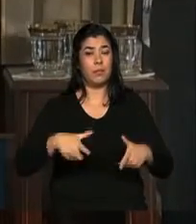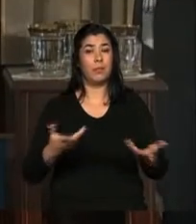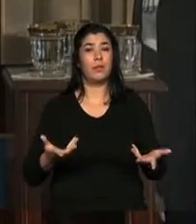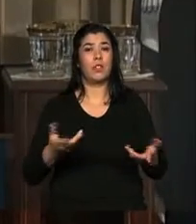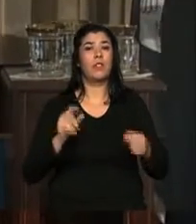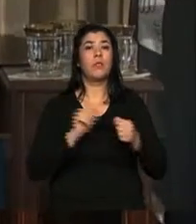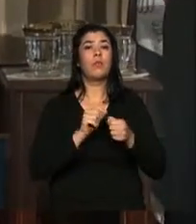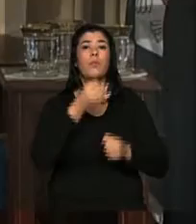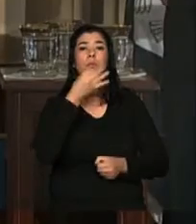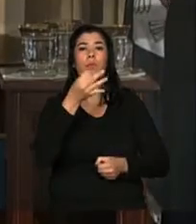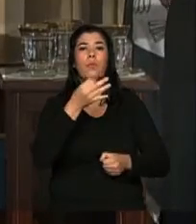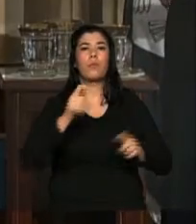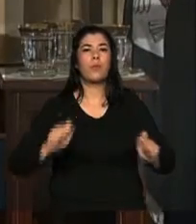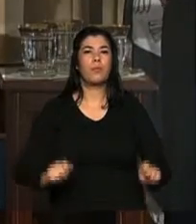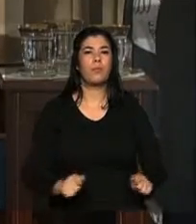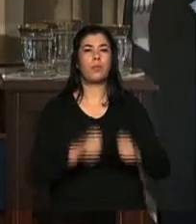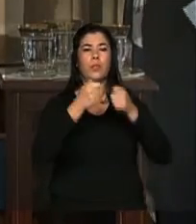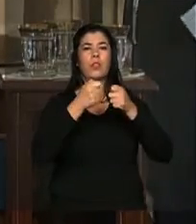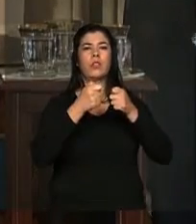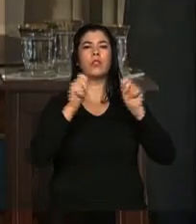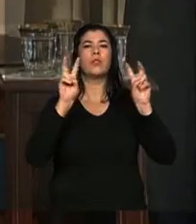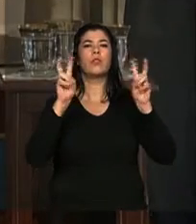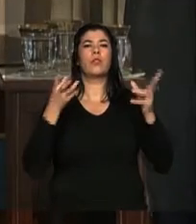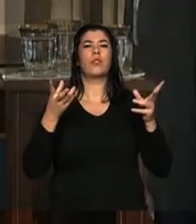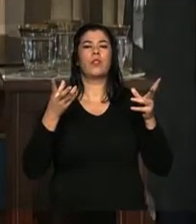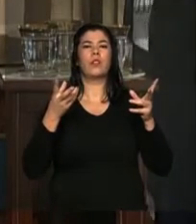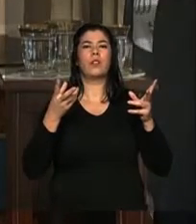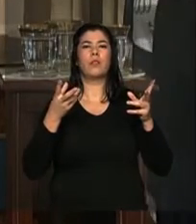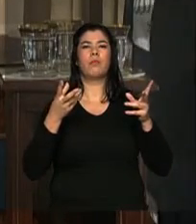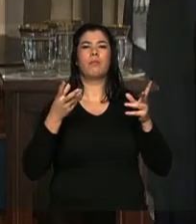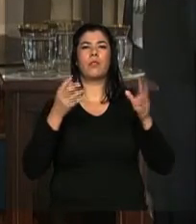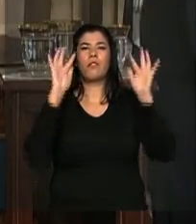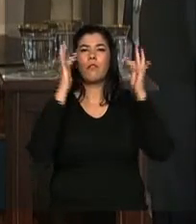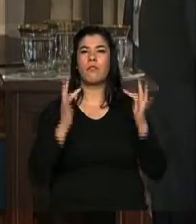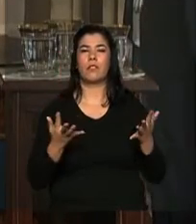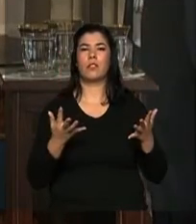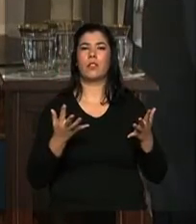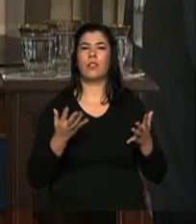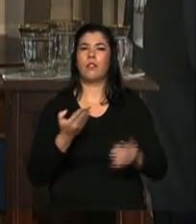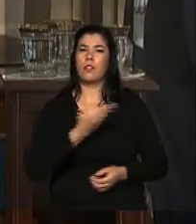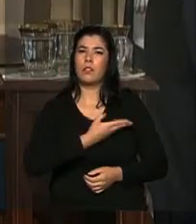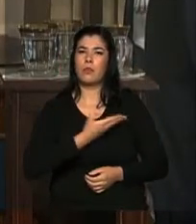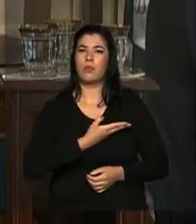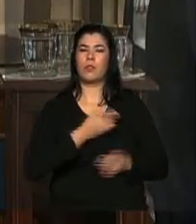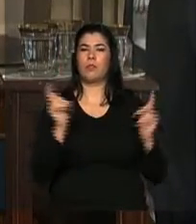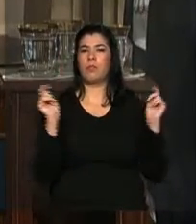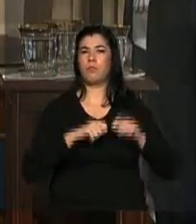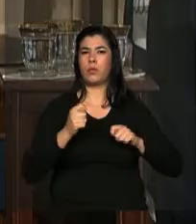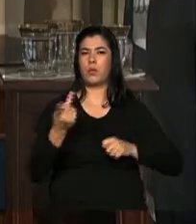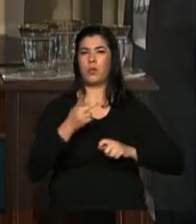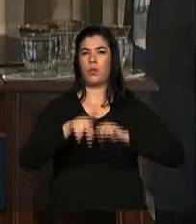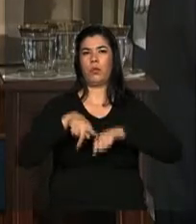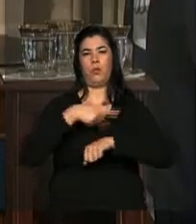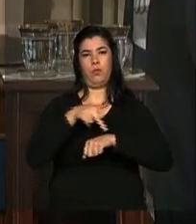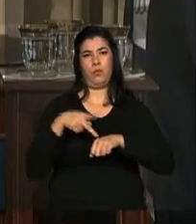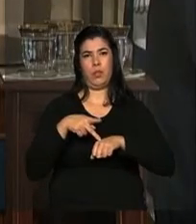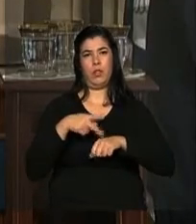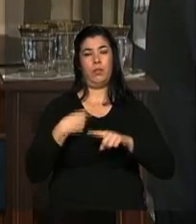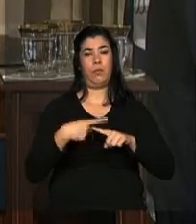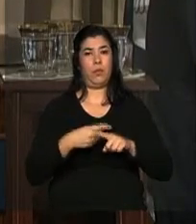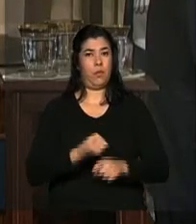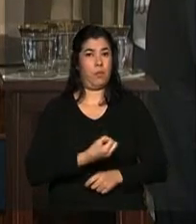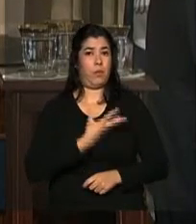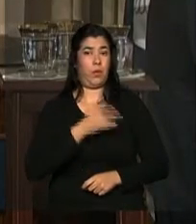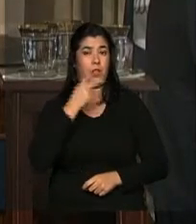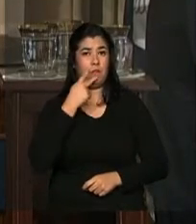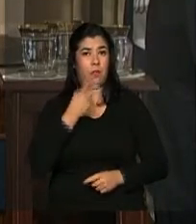fazer um brinde à nossa amizade, às possibilidades entre nossas nações, porque, como disse o poeta,